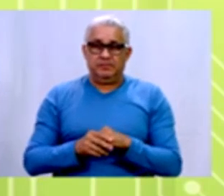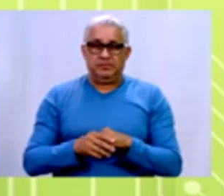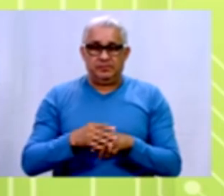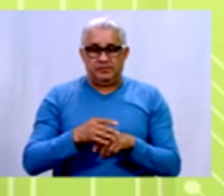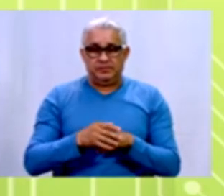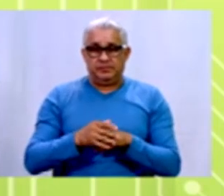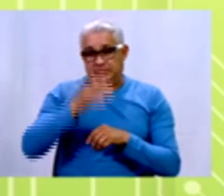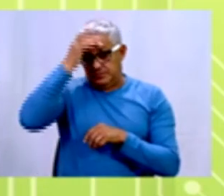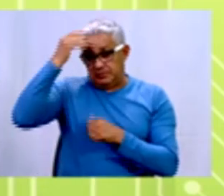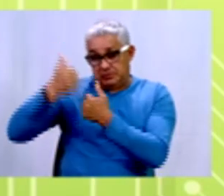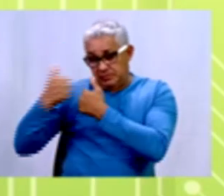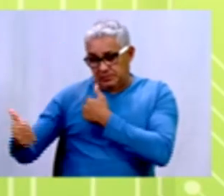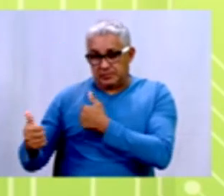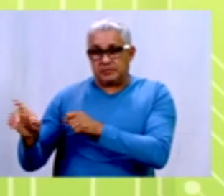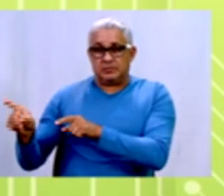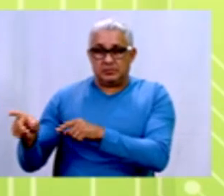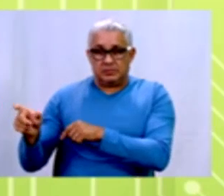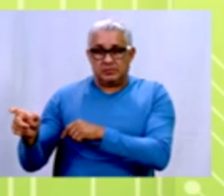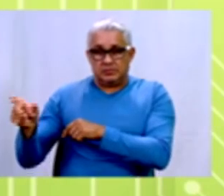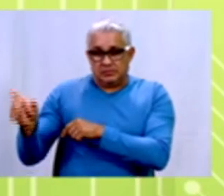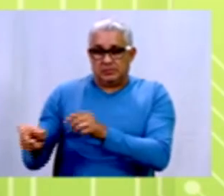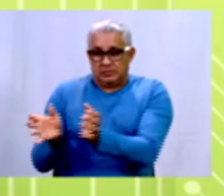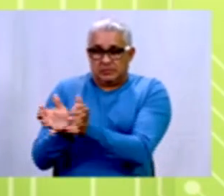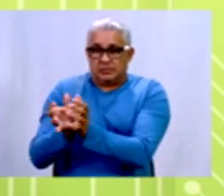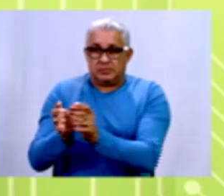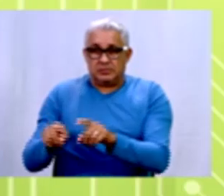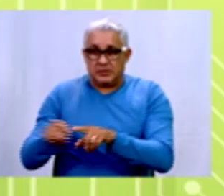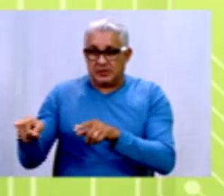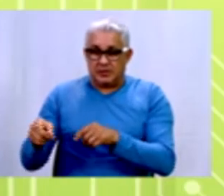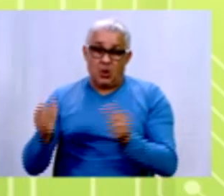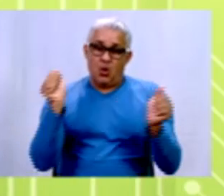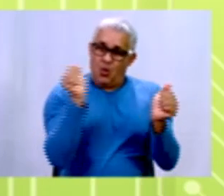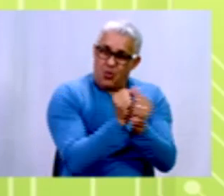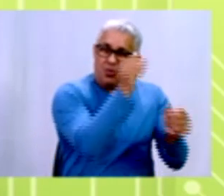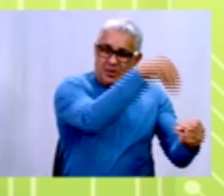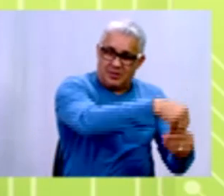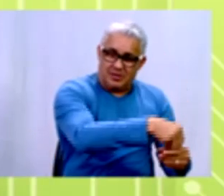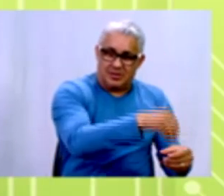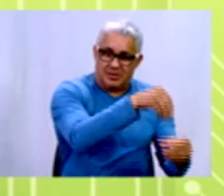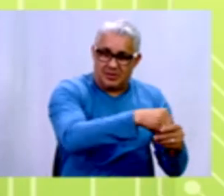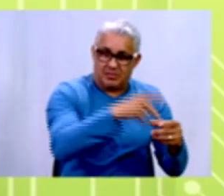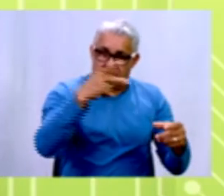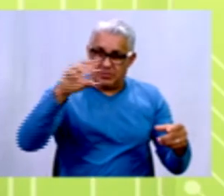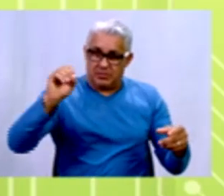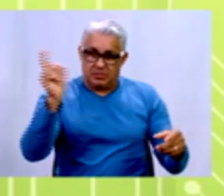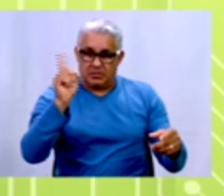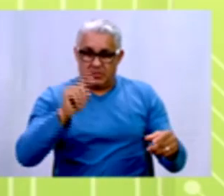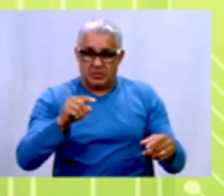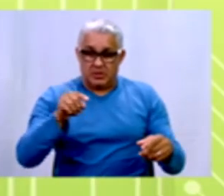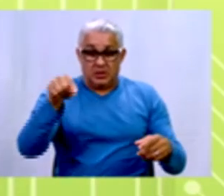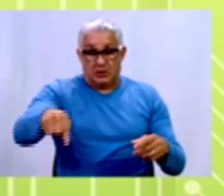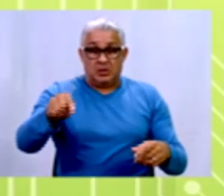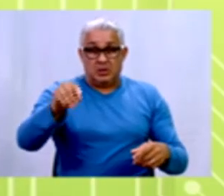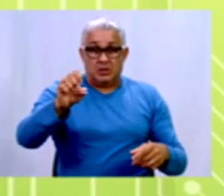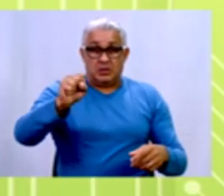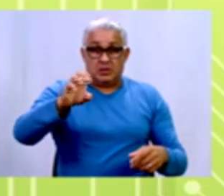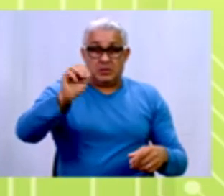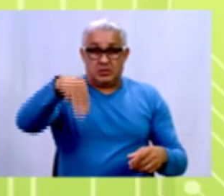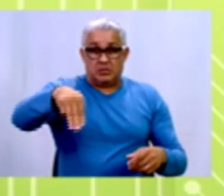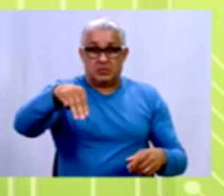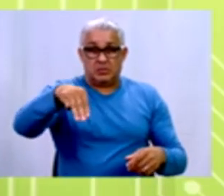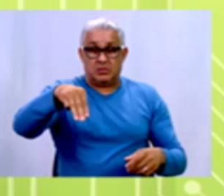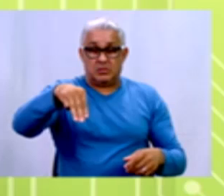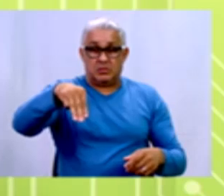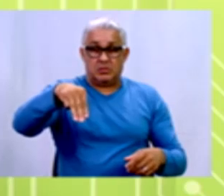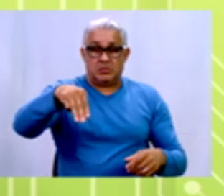que ele tem que estar próximo à equipe de desenvolvimento, mas não ali junto, no mesmo ambiente, mas diferente do Scrum Master. Então uma dúvida